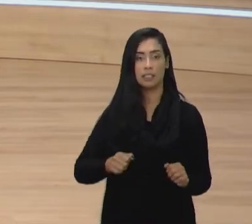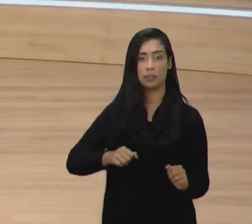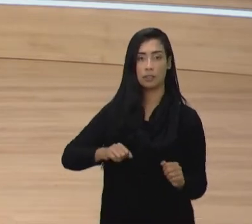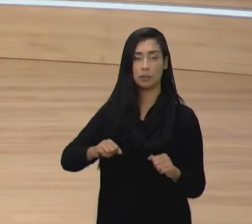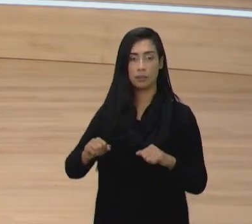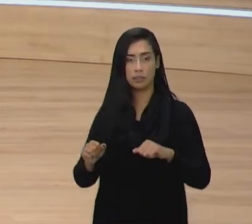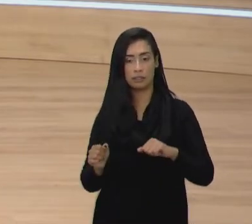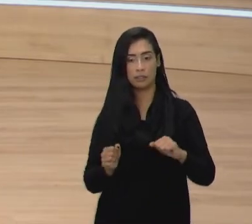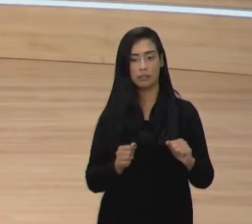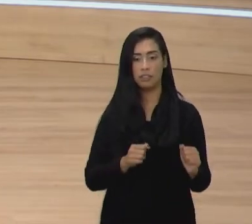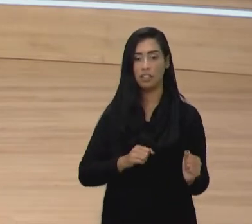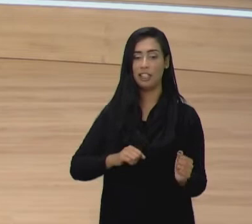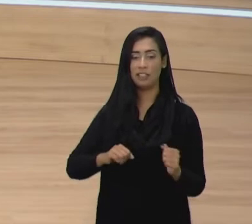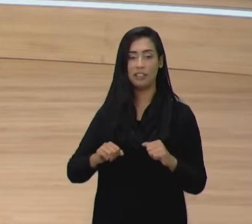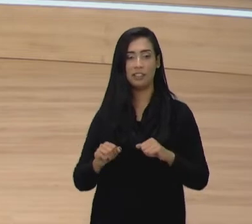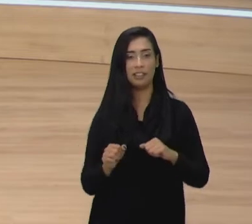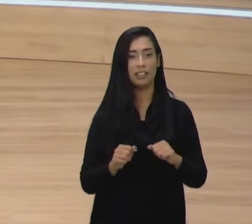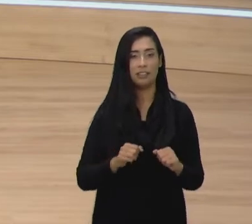Começou. Foi.